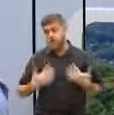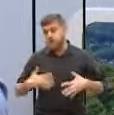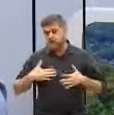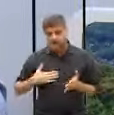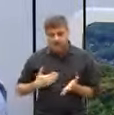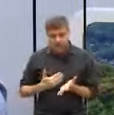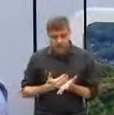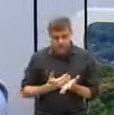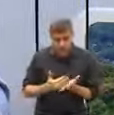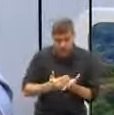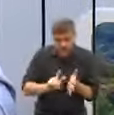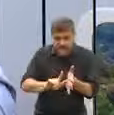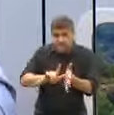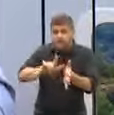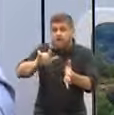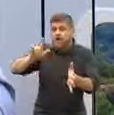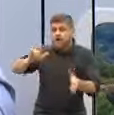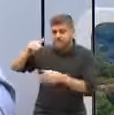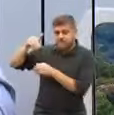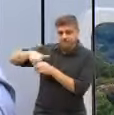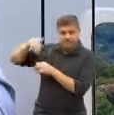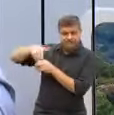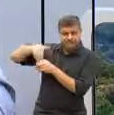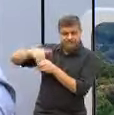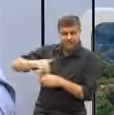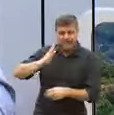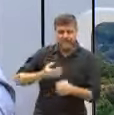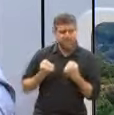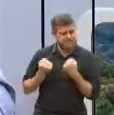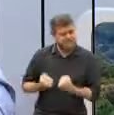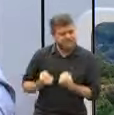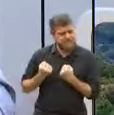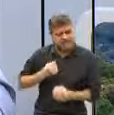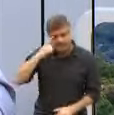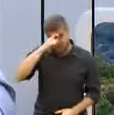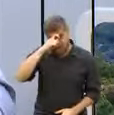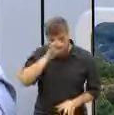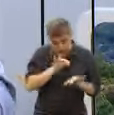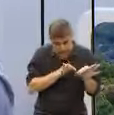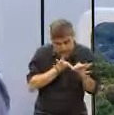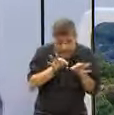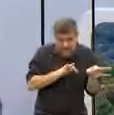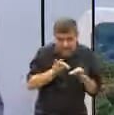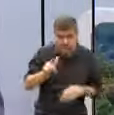difícil. Primeiro o processo já que antecipa a eleição já foi um processo pesado. Por quê?